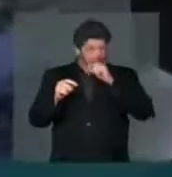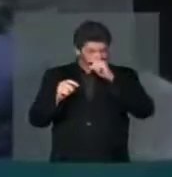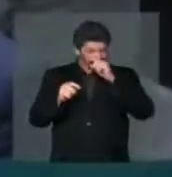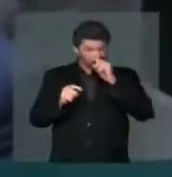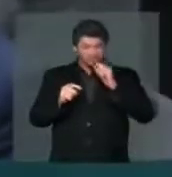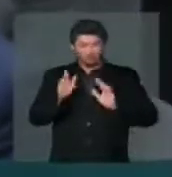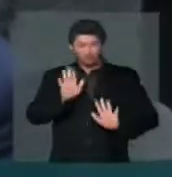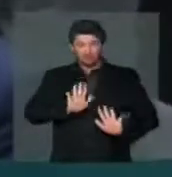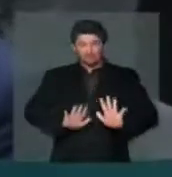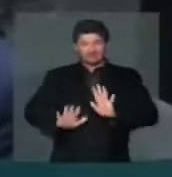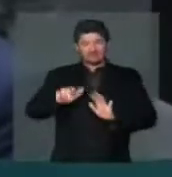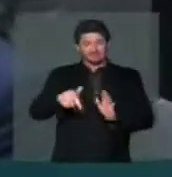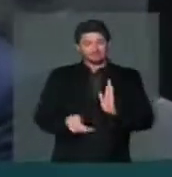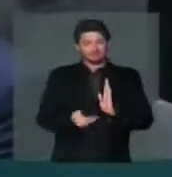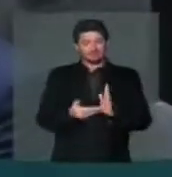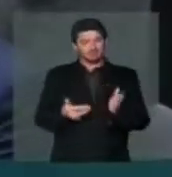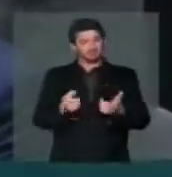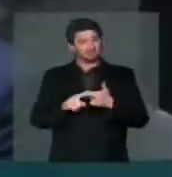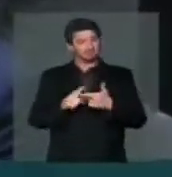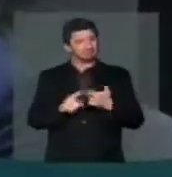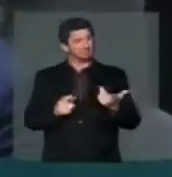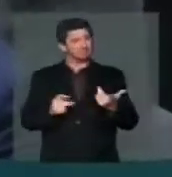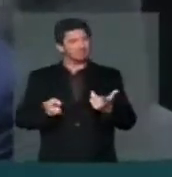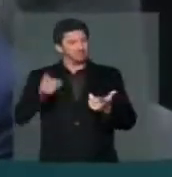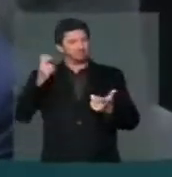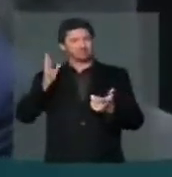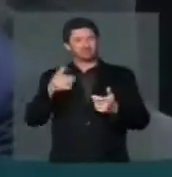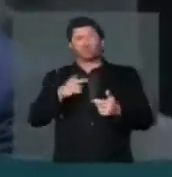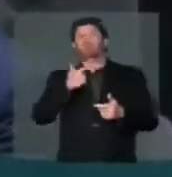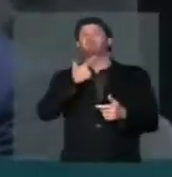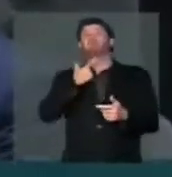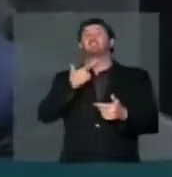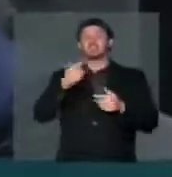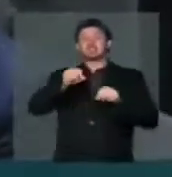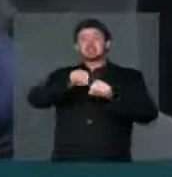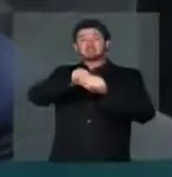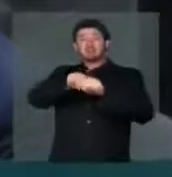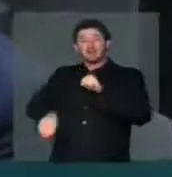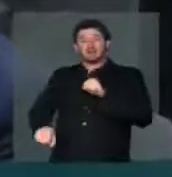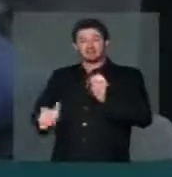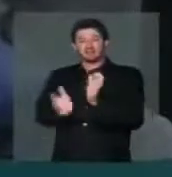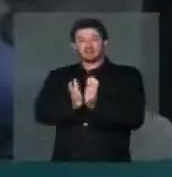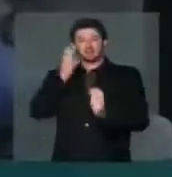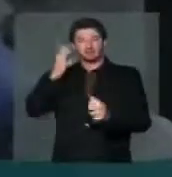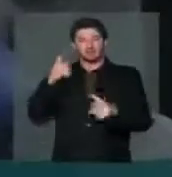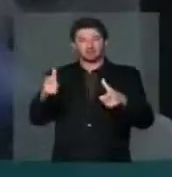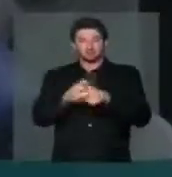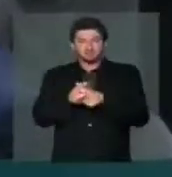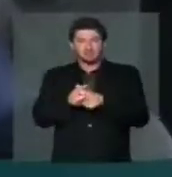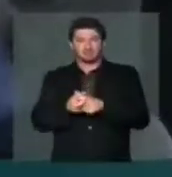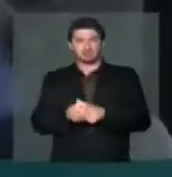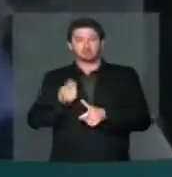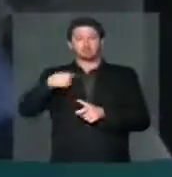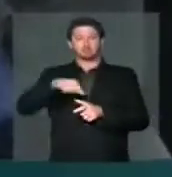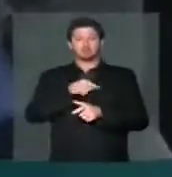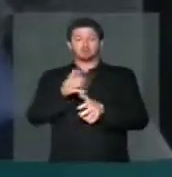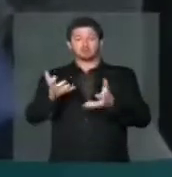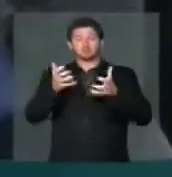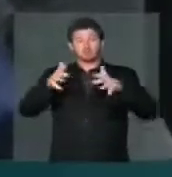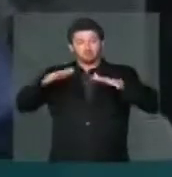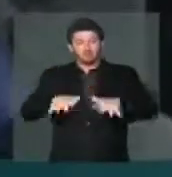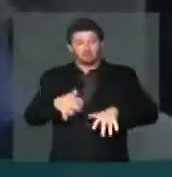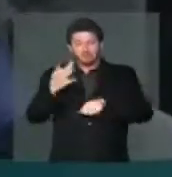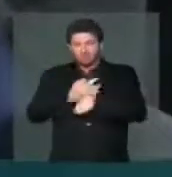uma grande resistência nessa casa, porque está clara a vontade de exterminar com os pequenos partidos. E nós temos que ficar